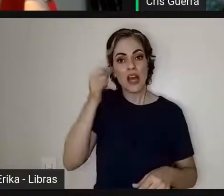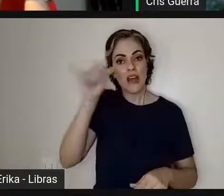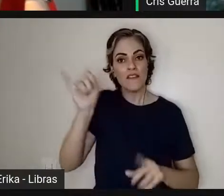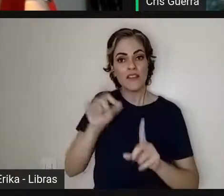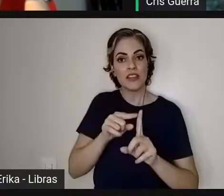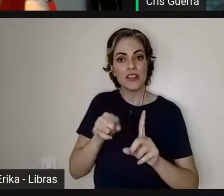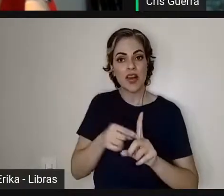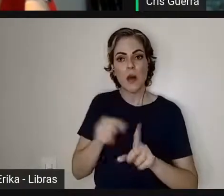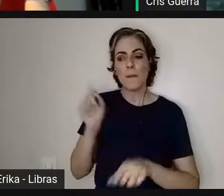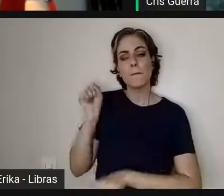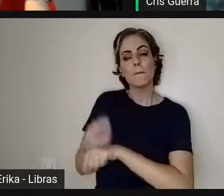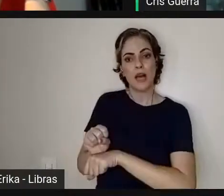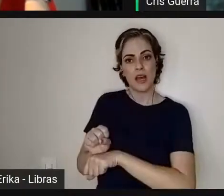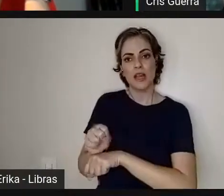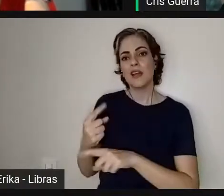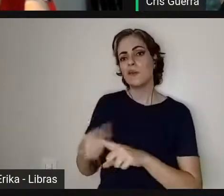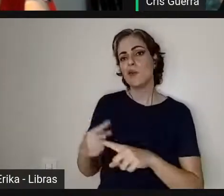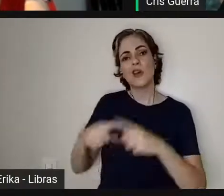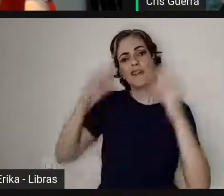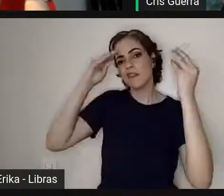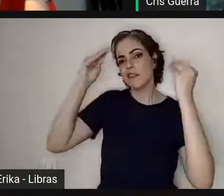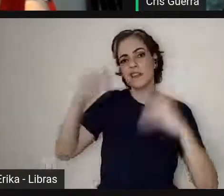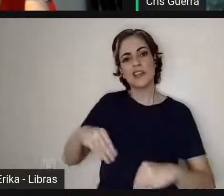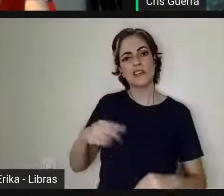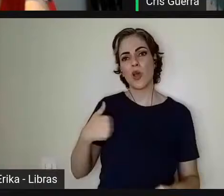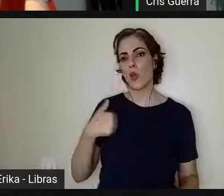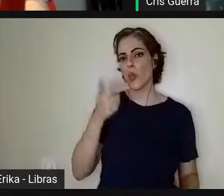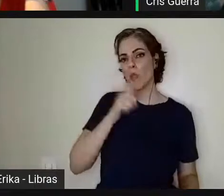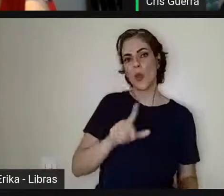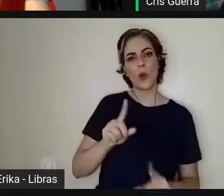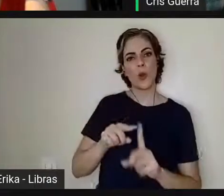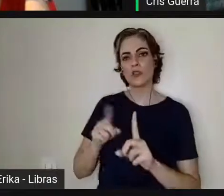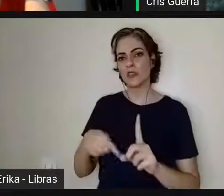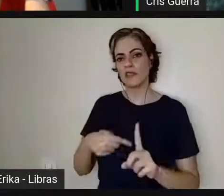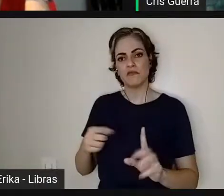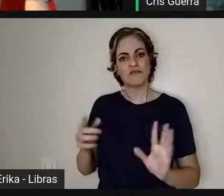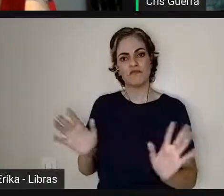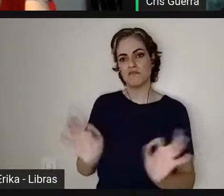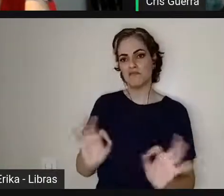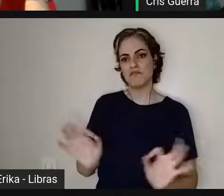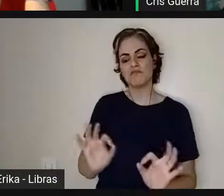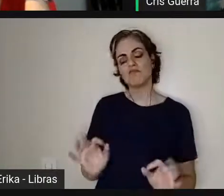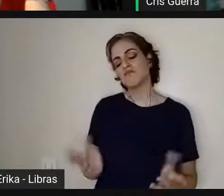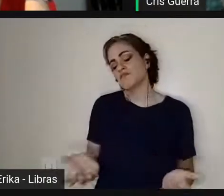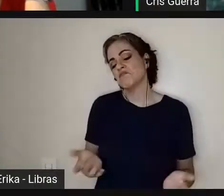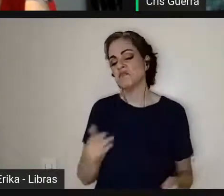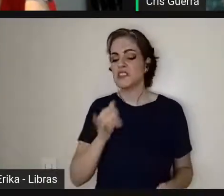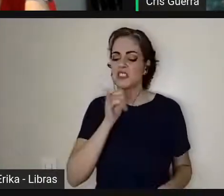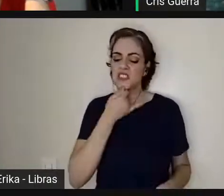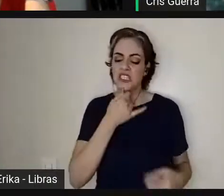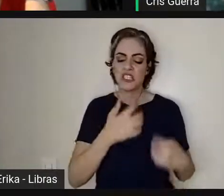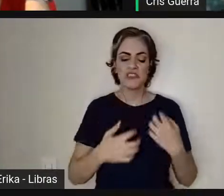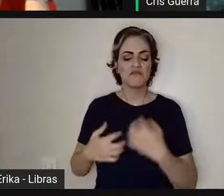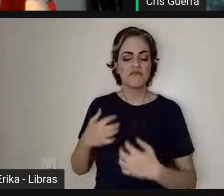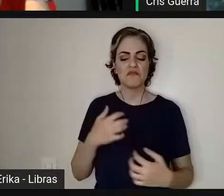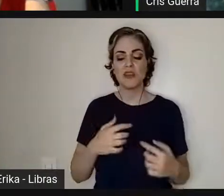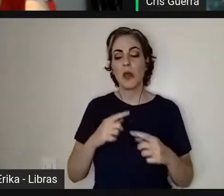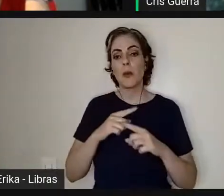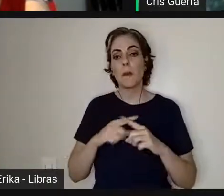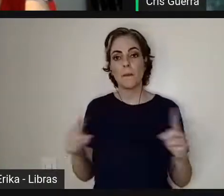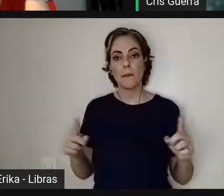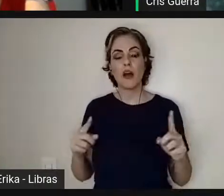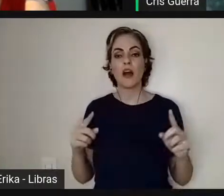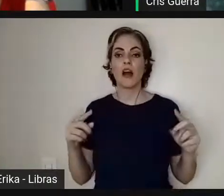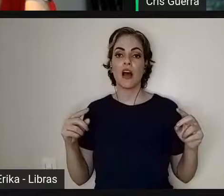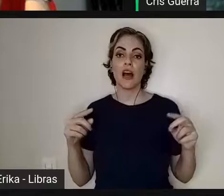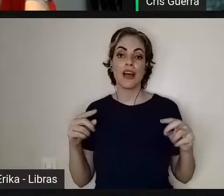ser mãe e não tinha mais a ideia de ser mãe. Como a gente terminou, eu parei de tomar pílula. Estava triste, estava arrasada, mas aí tivemos 2